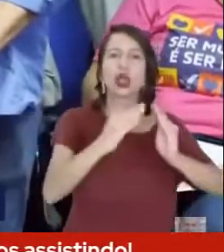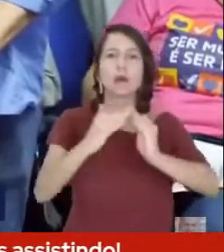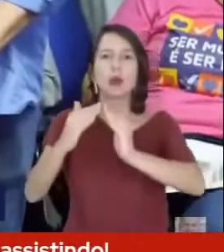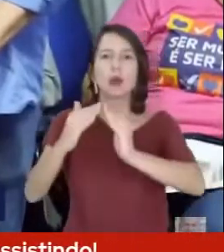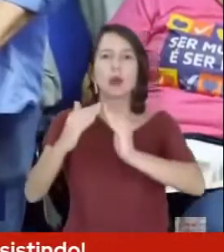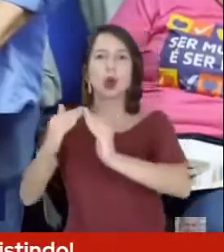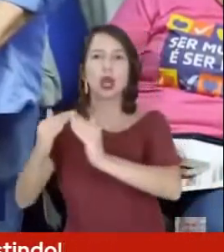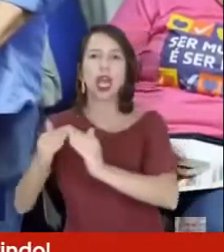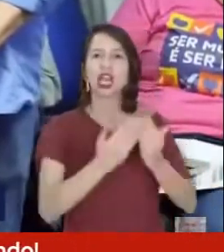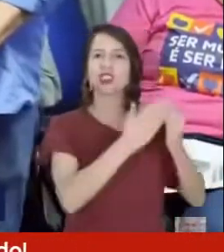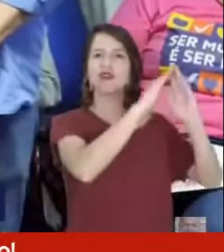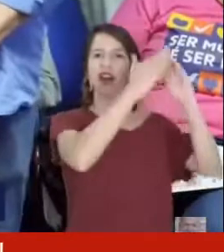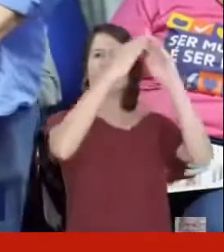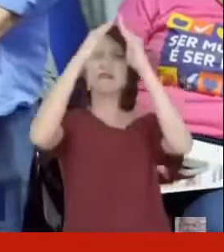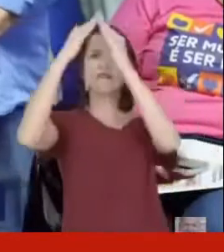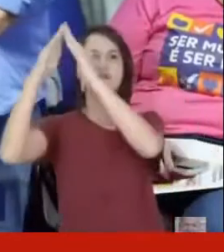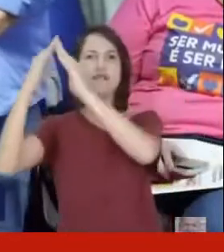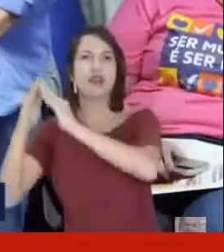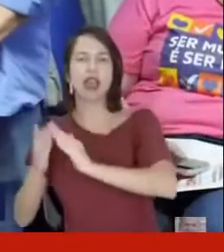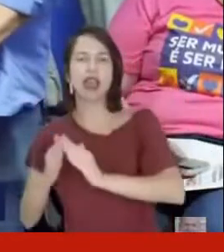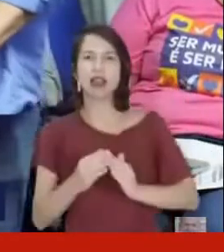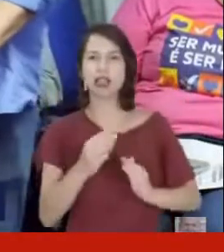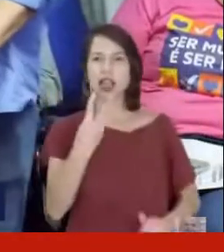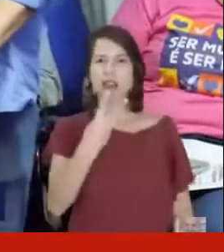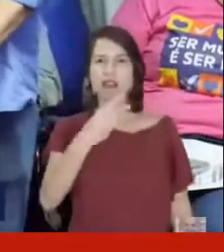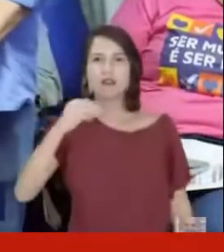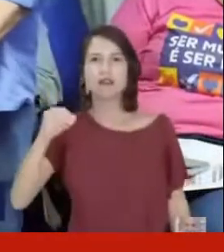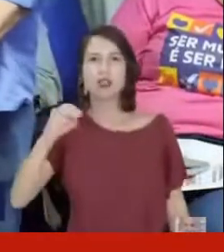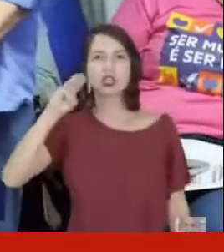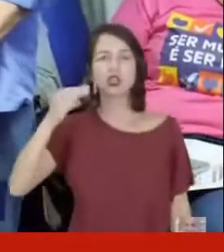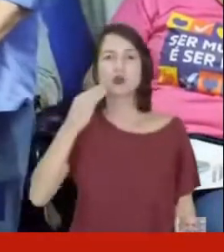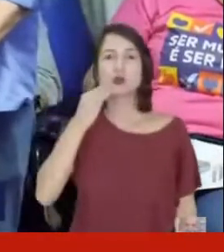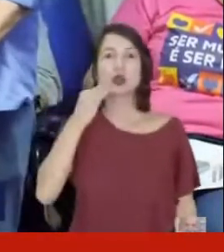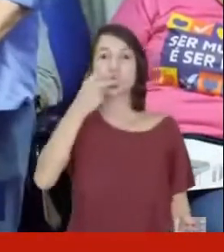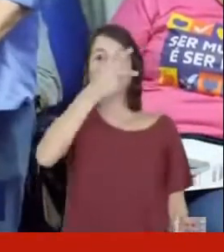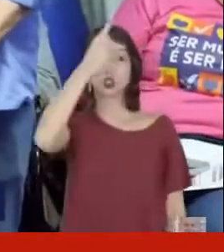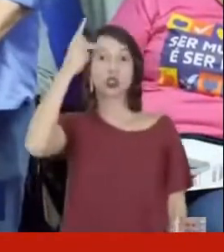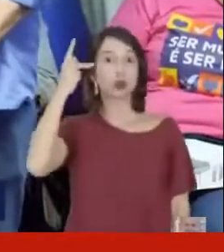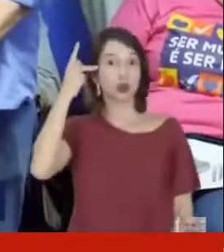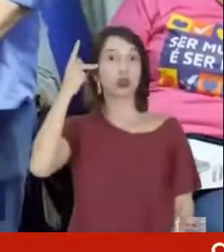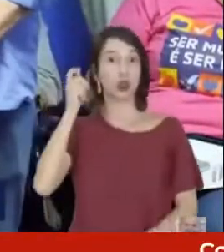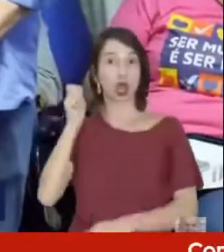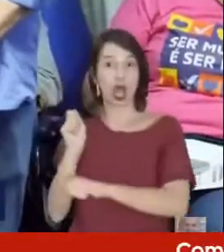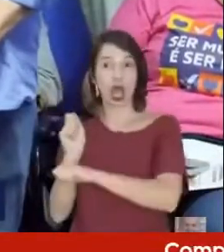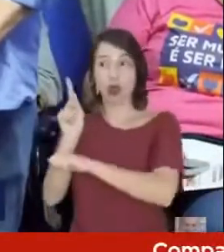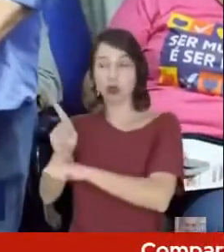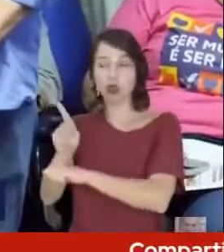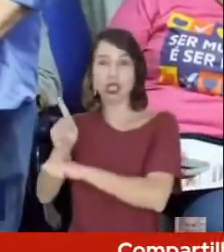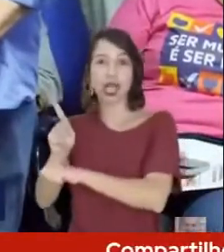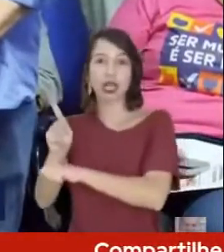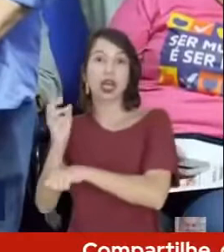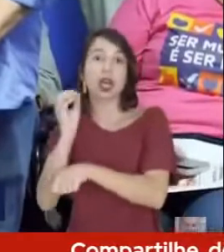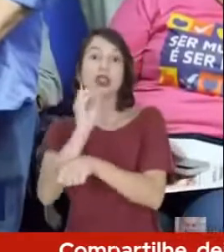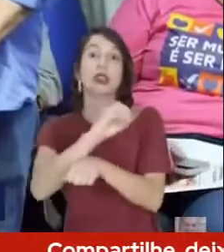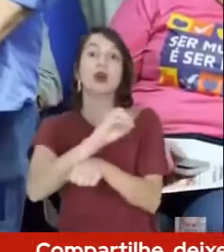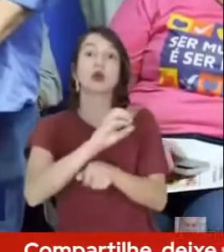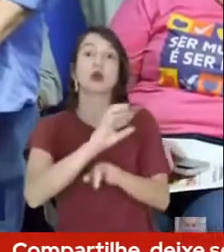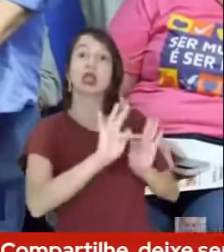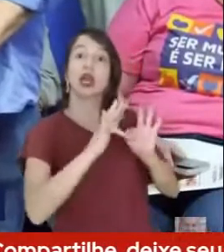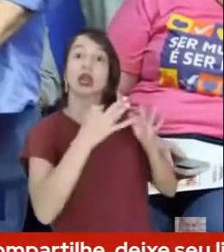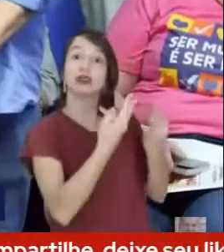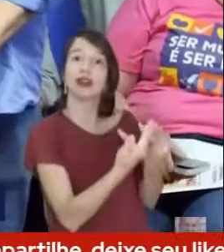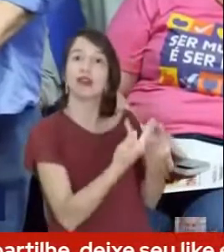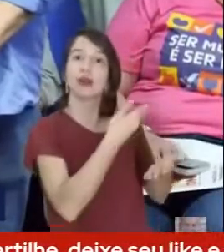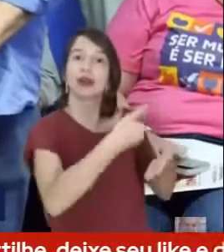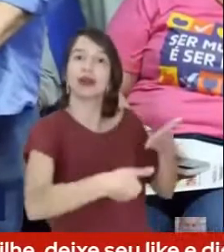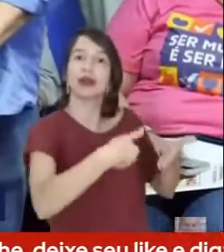ou do neto, ou do genro que perdeu o emprego. E o achatamento é tão grande em cima